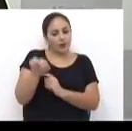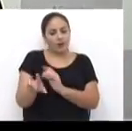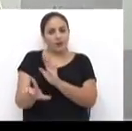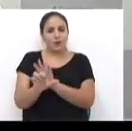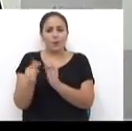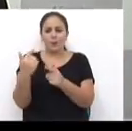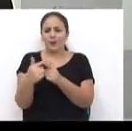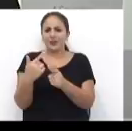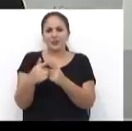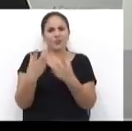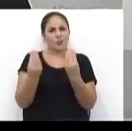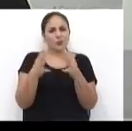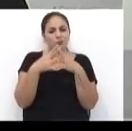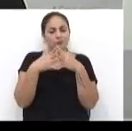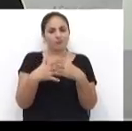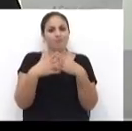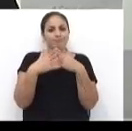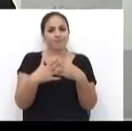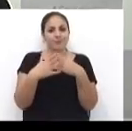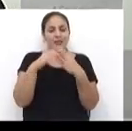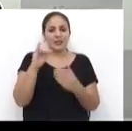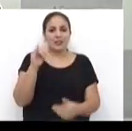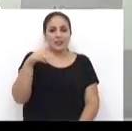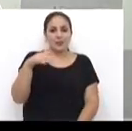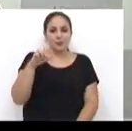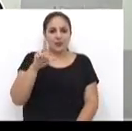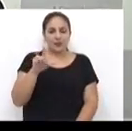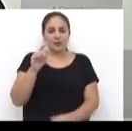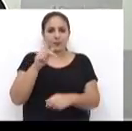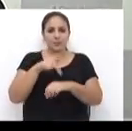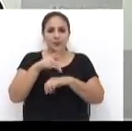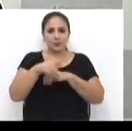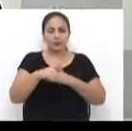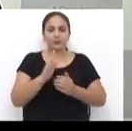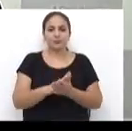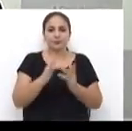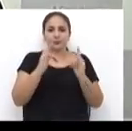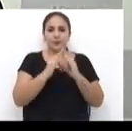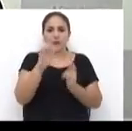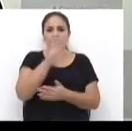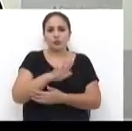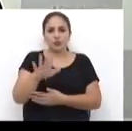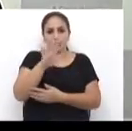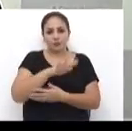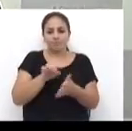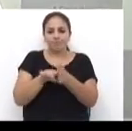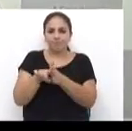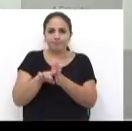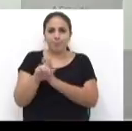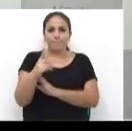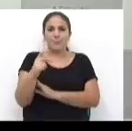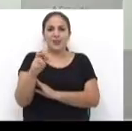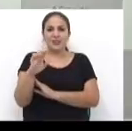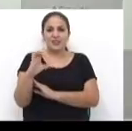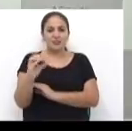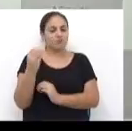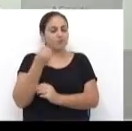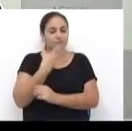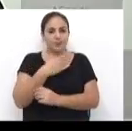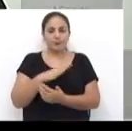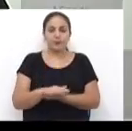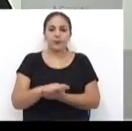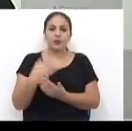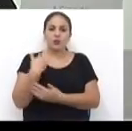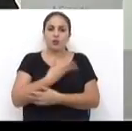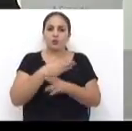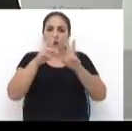lei, porque está muito complicada a situação do IML em Passo Fundo. O Instituto Geral de Perícias também não está